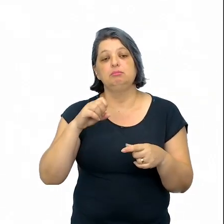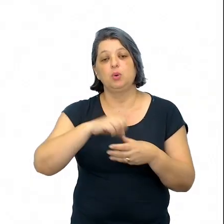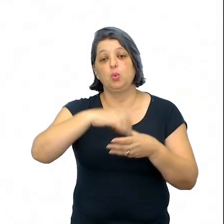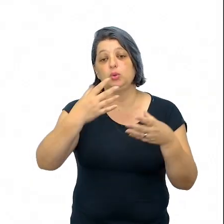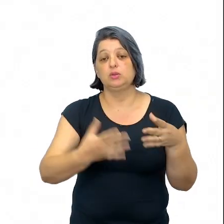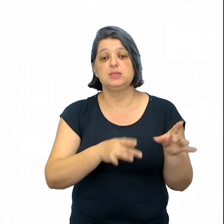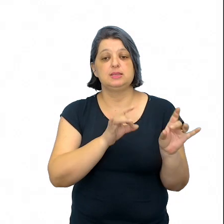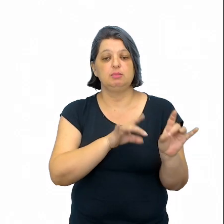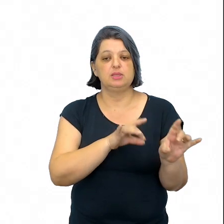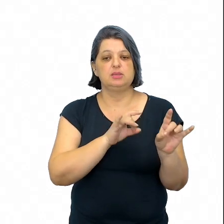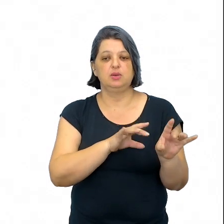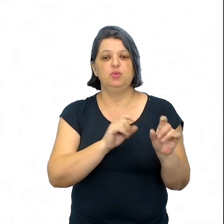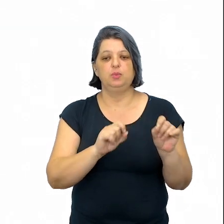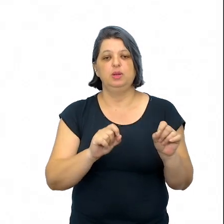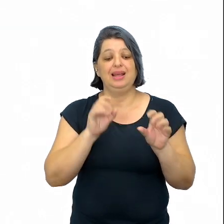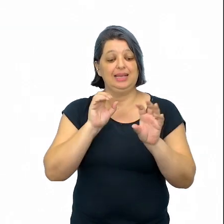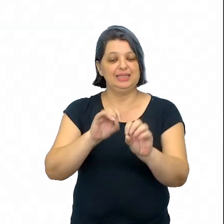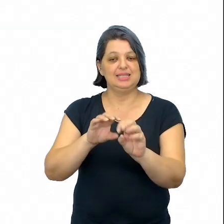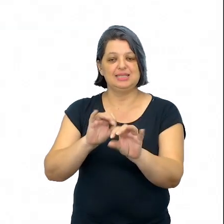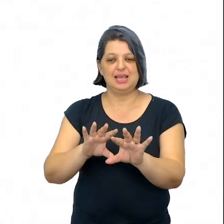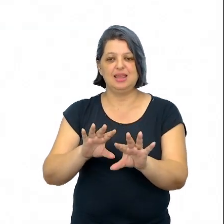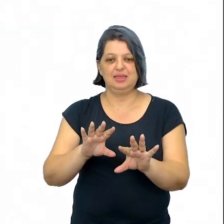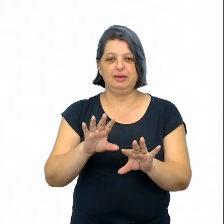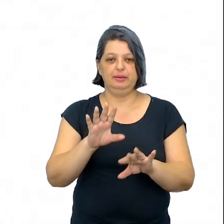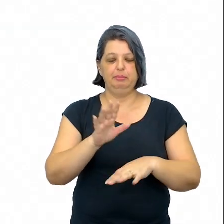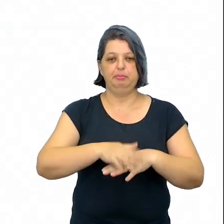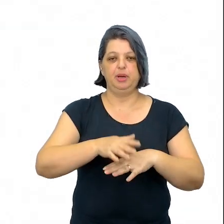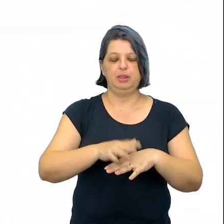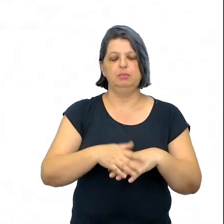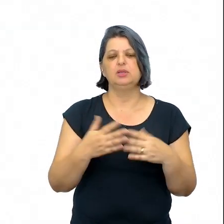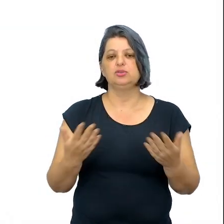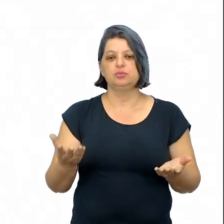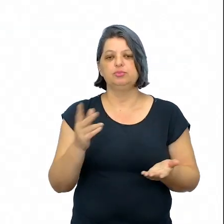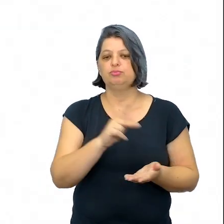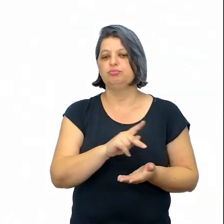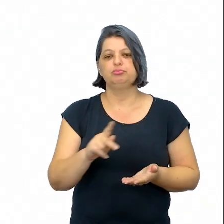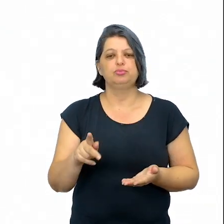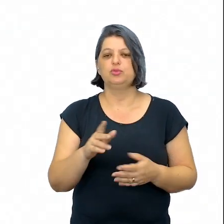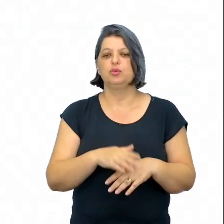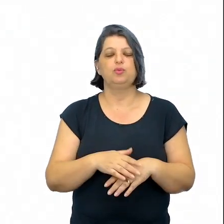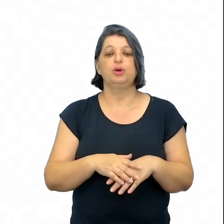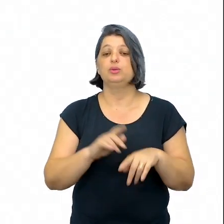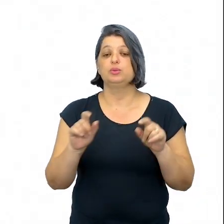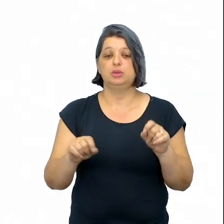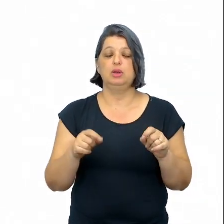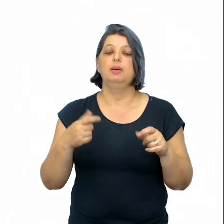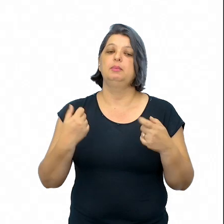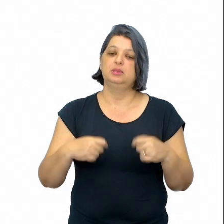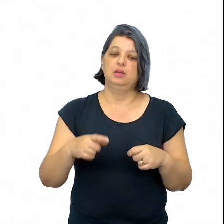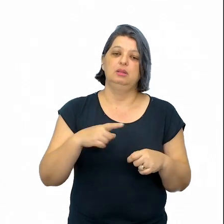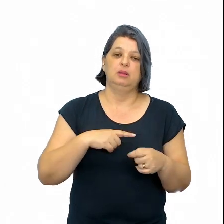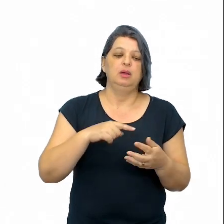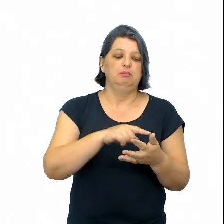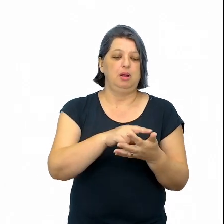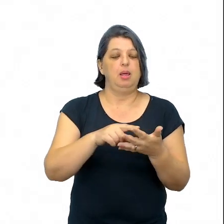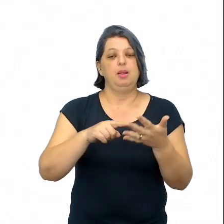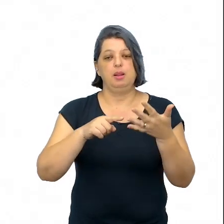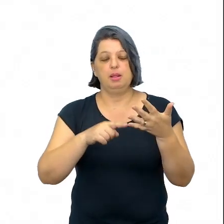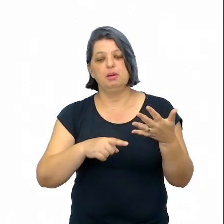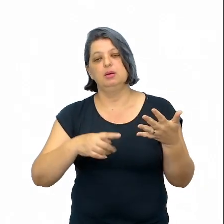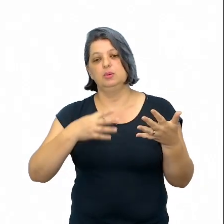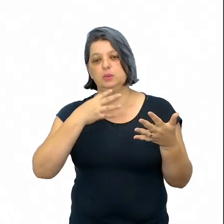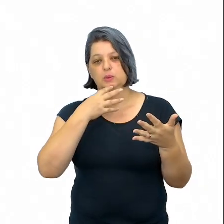do professor que ensina matemática. Então, o professor que ensina matemática, ele tem que ter alguns conhecimentos que são